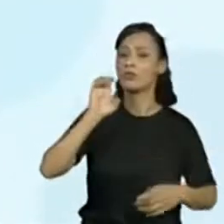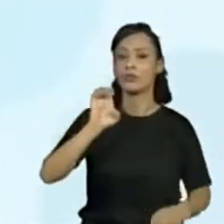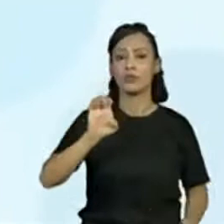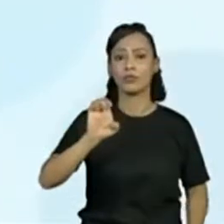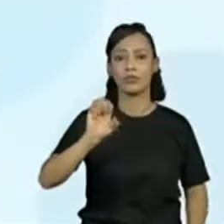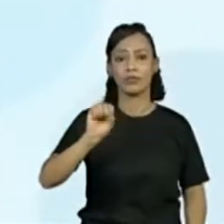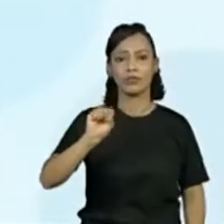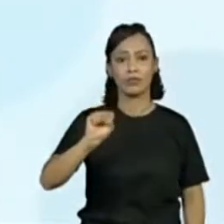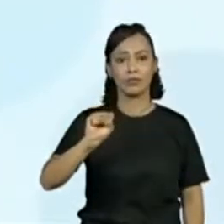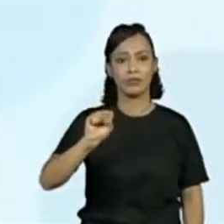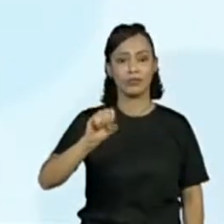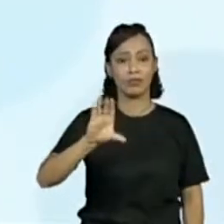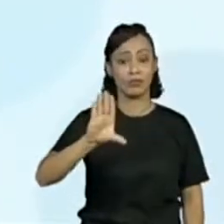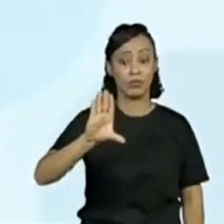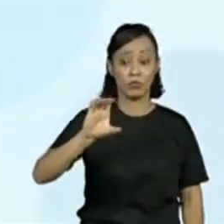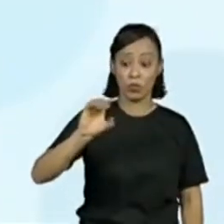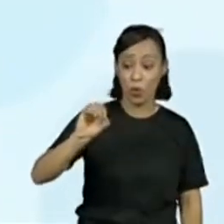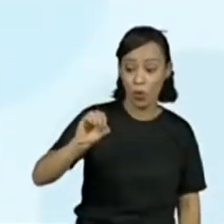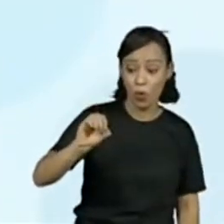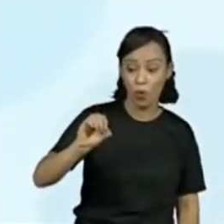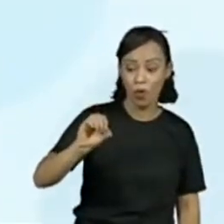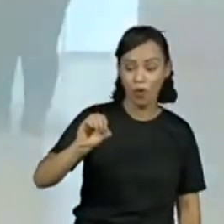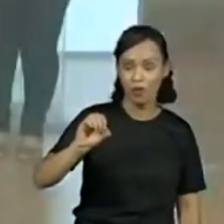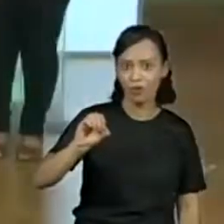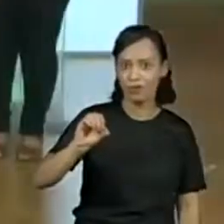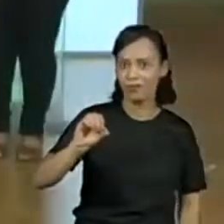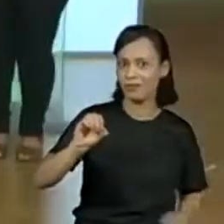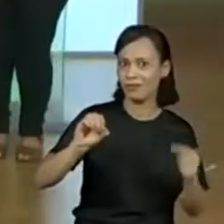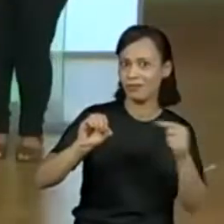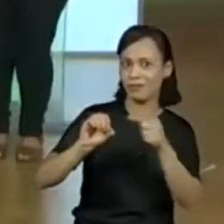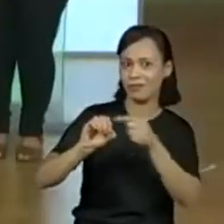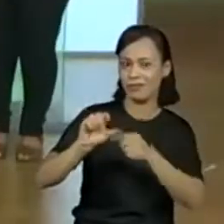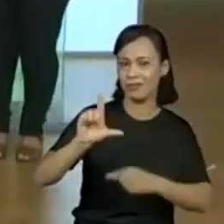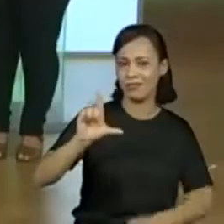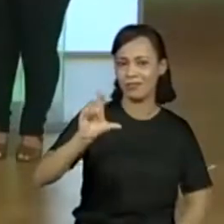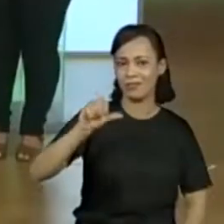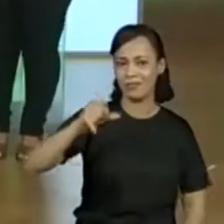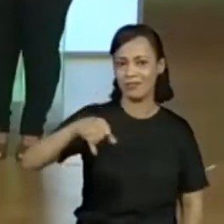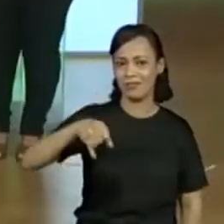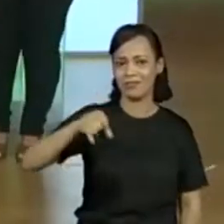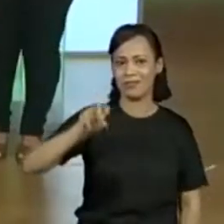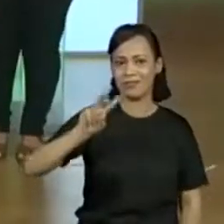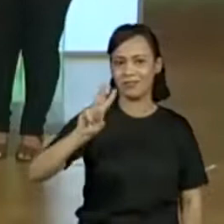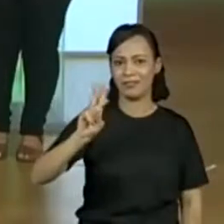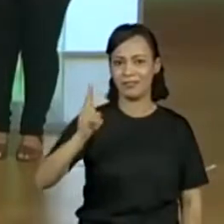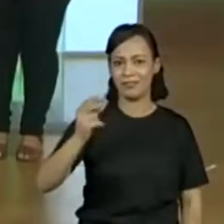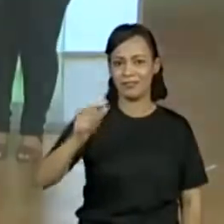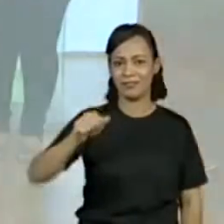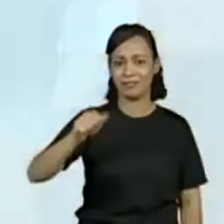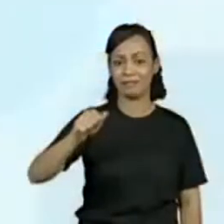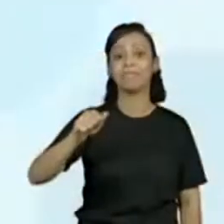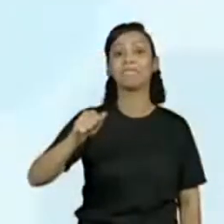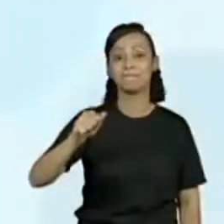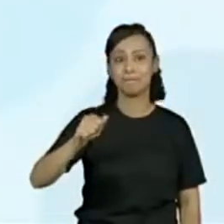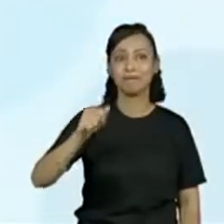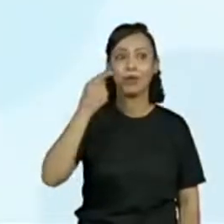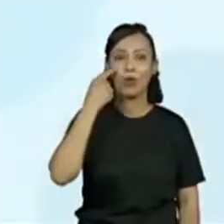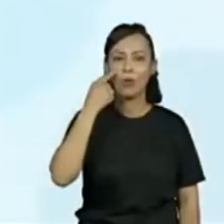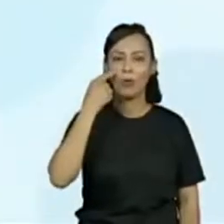escorregador na escolinha agora vamos colocar o cocô da escolinha